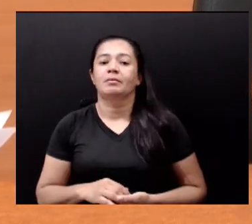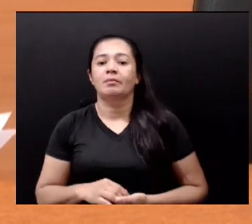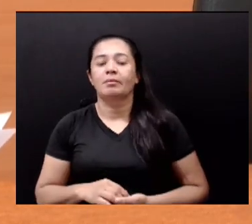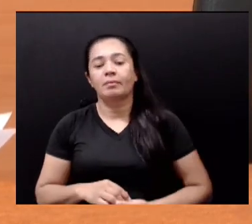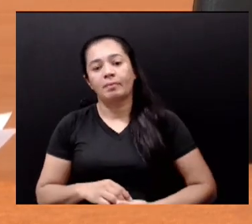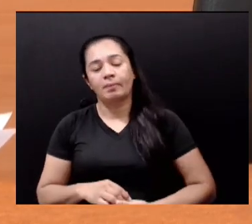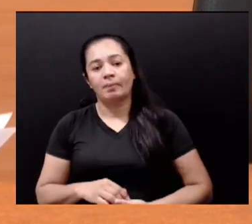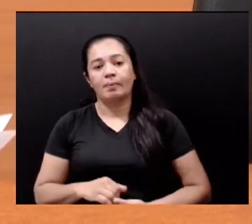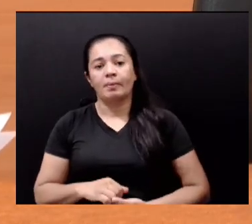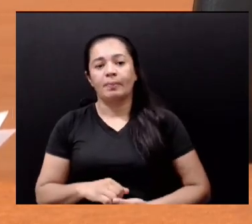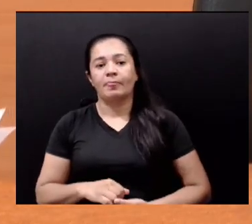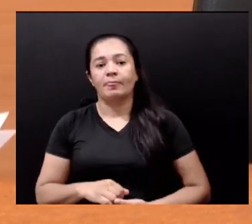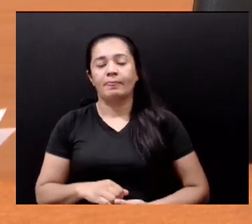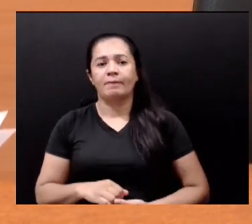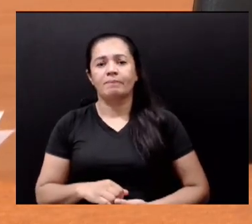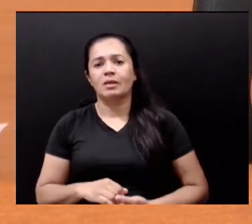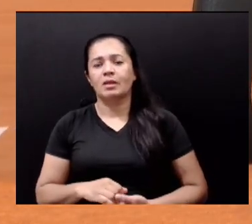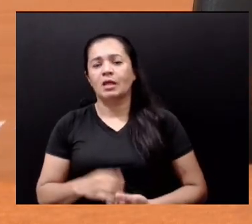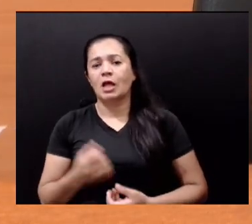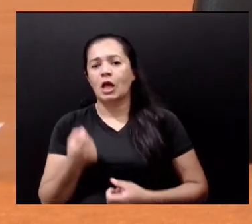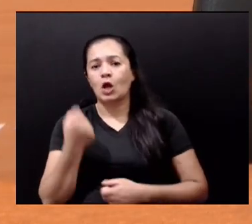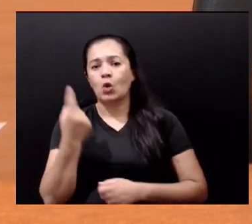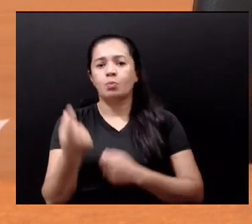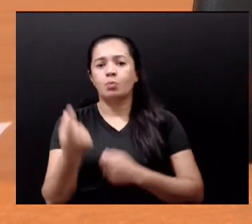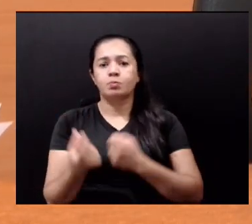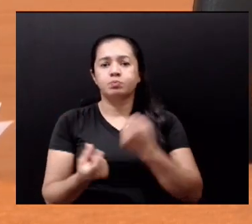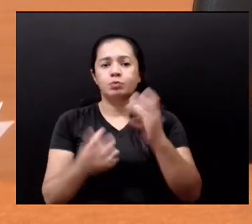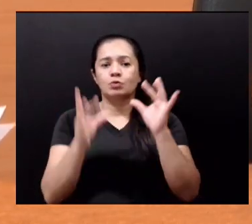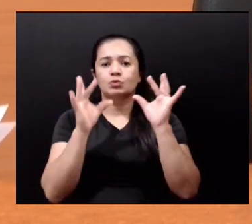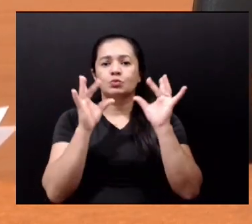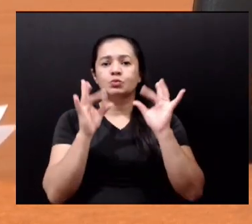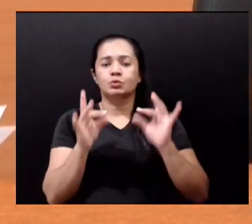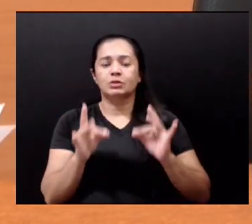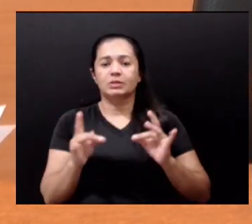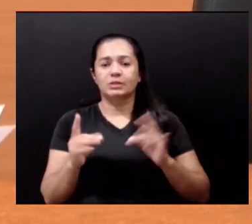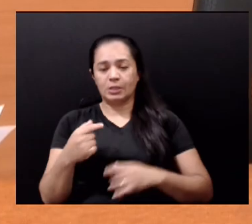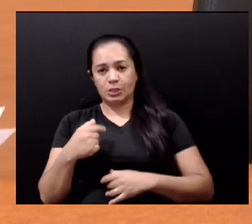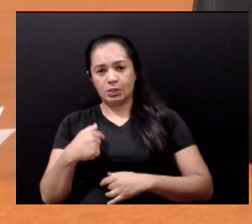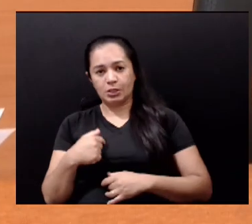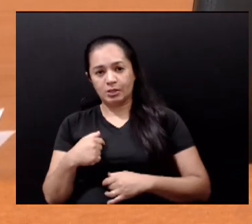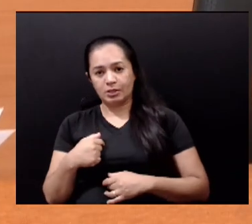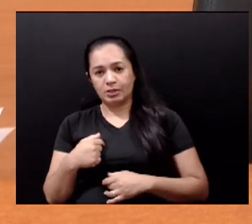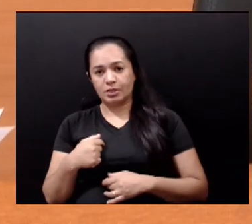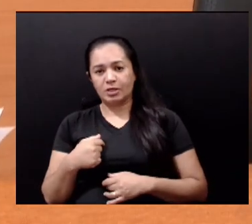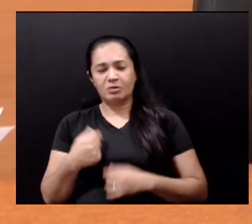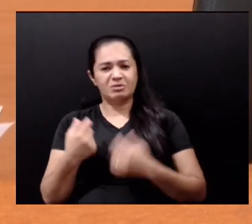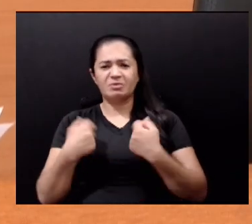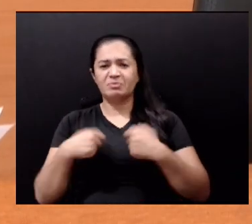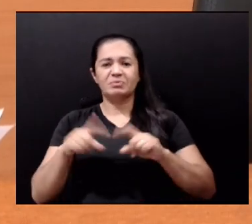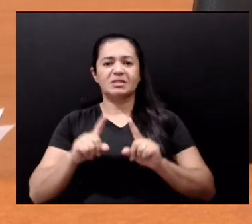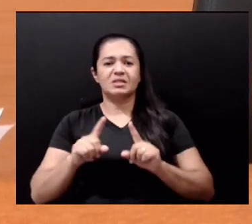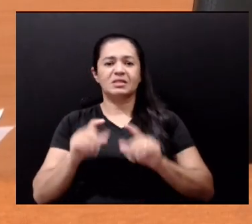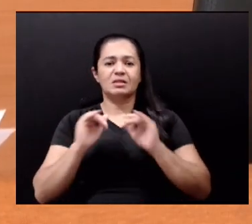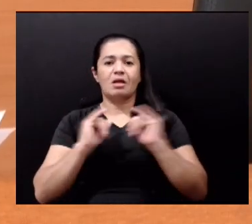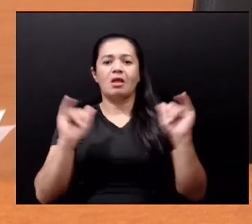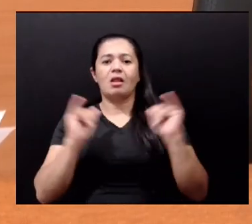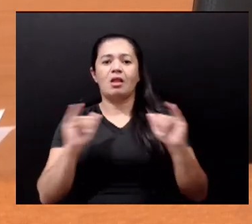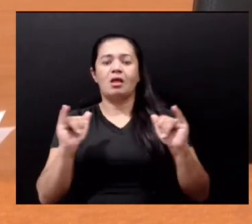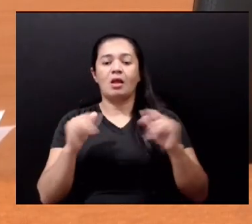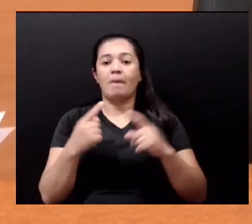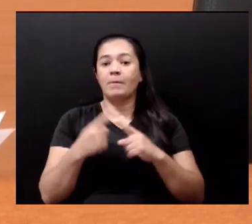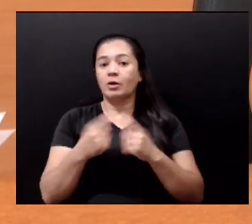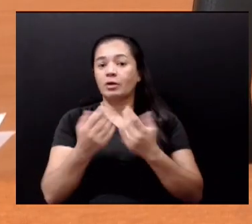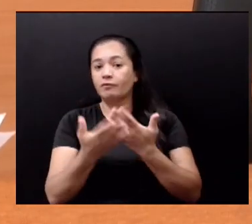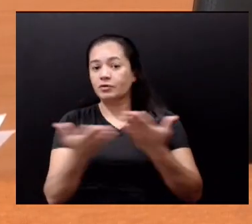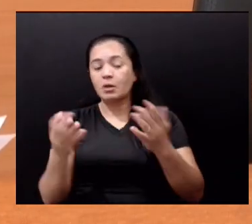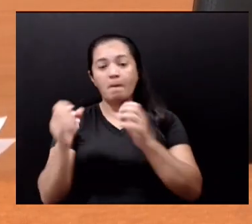Tem alguns detalhes dos dados que eu não vou entrar aqui, porque eu acho que está disponível para o público acessar, mas tem